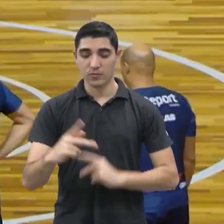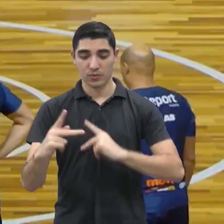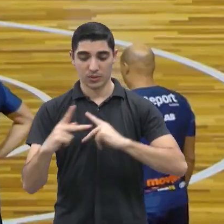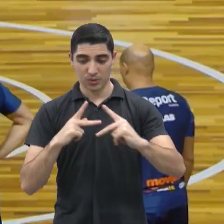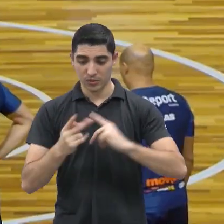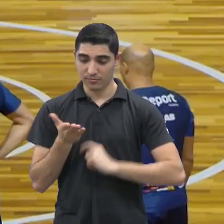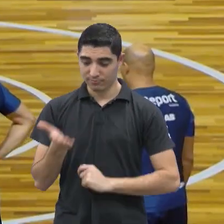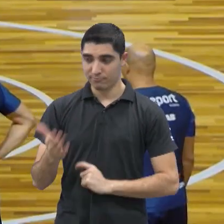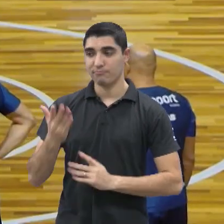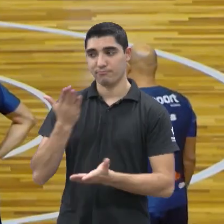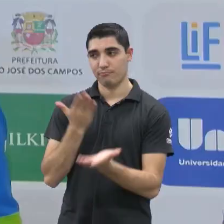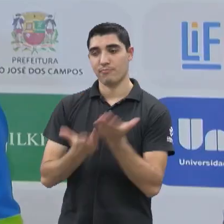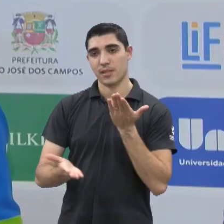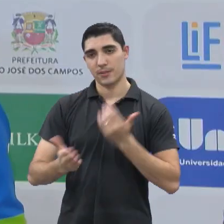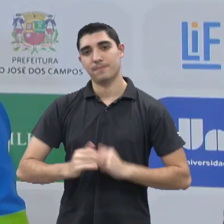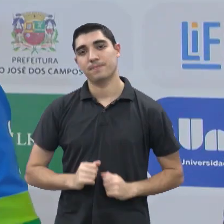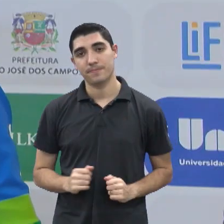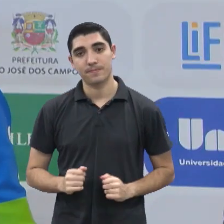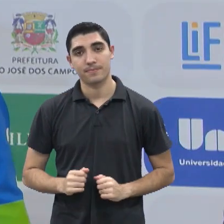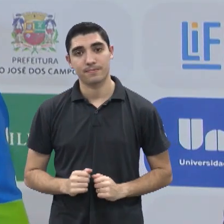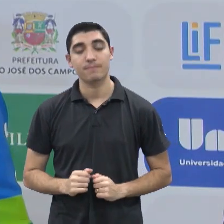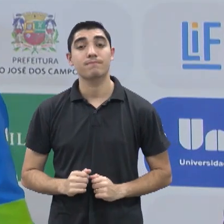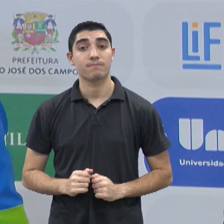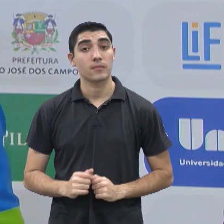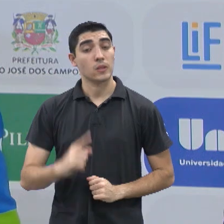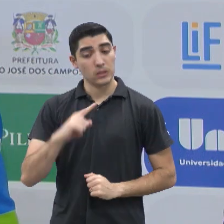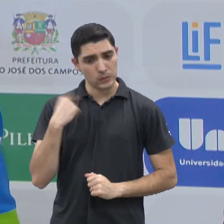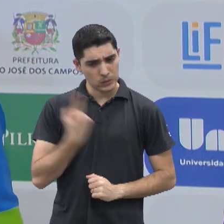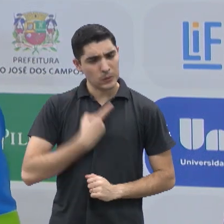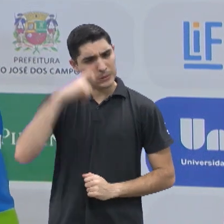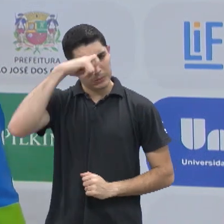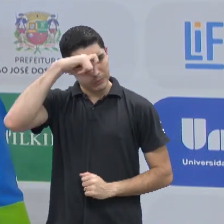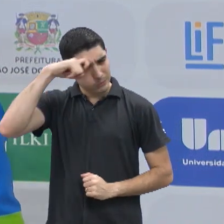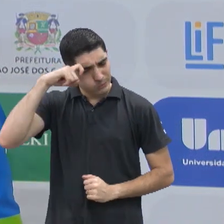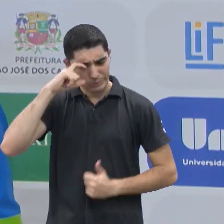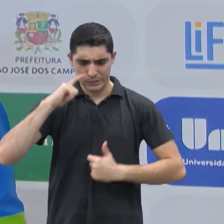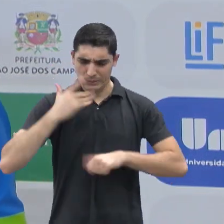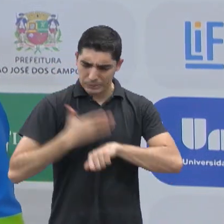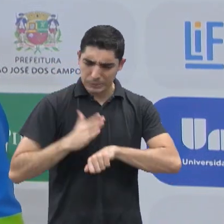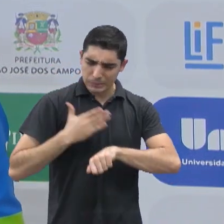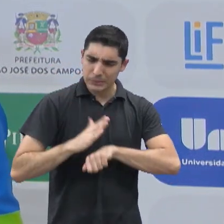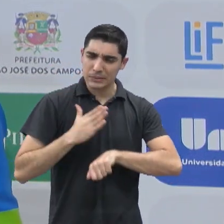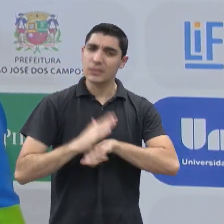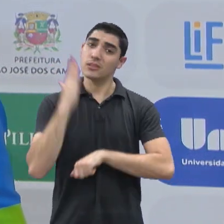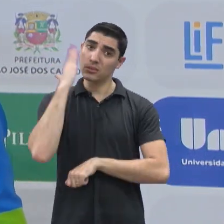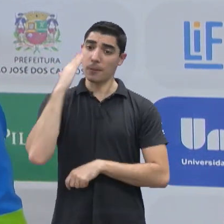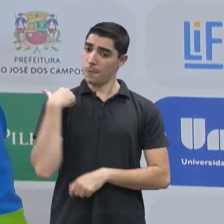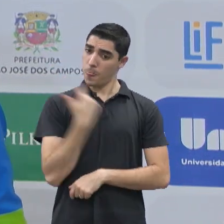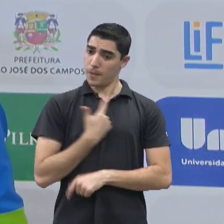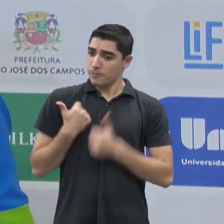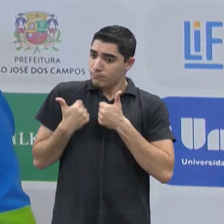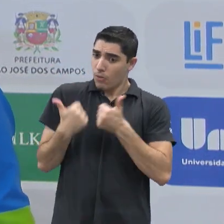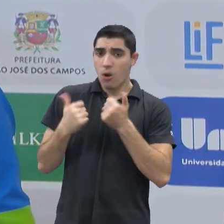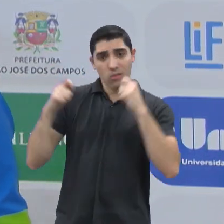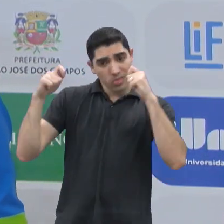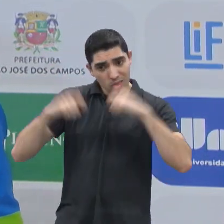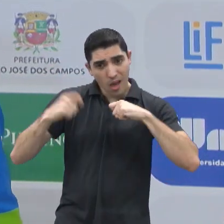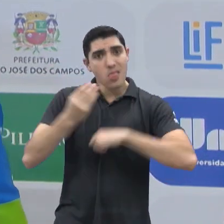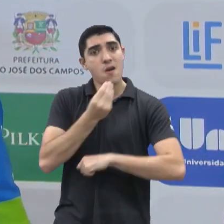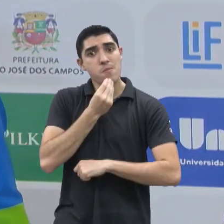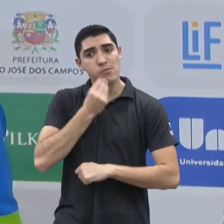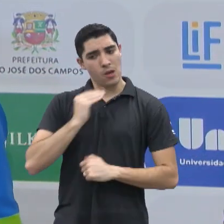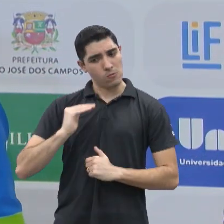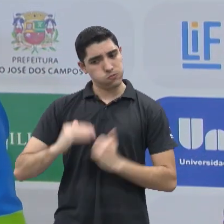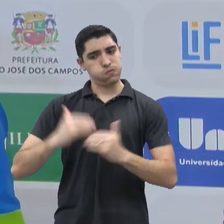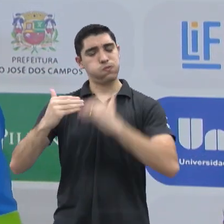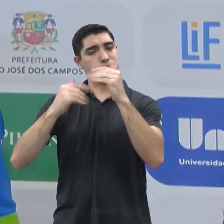São José na competição. A gente vem trabalhando firme, a gente sabe o que a gente merece, a gente sabe aonde a gente quer chegar.